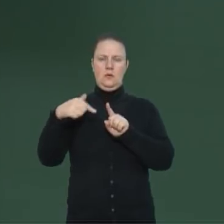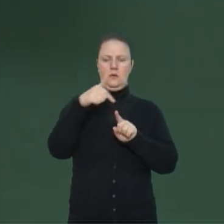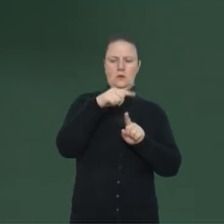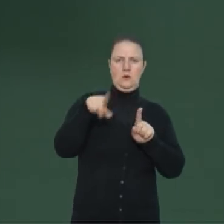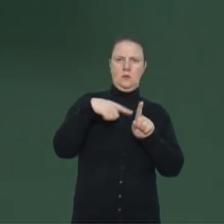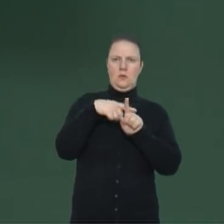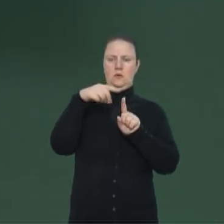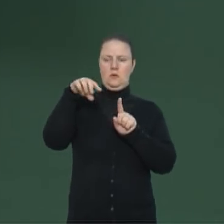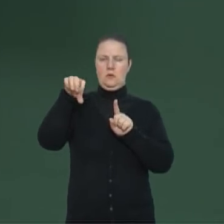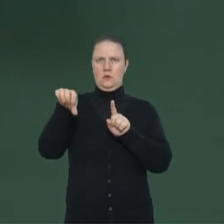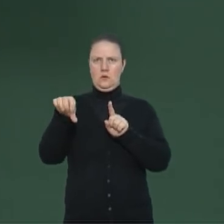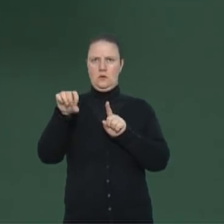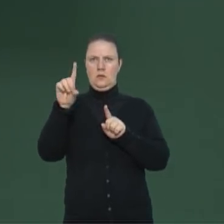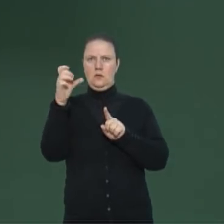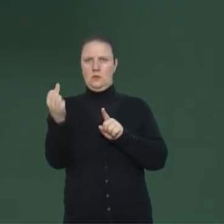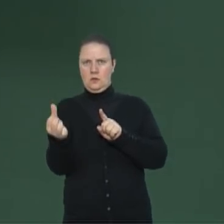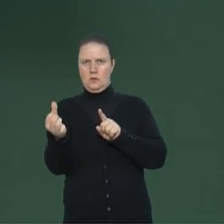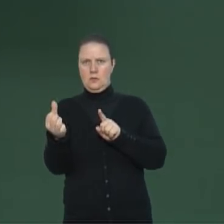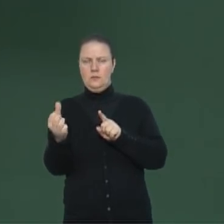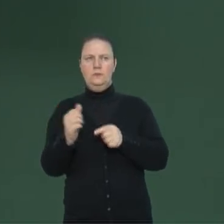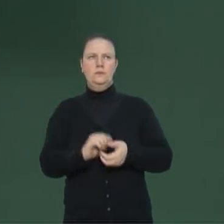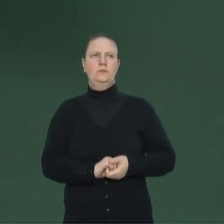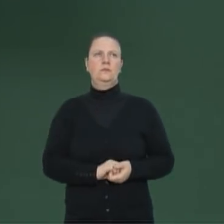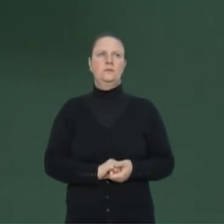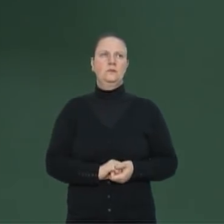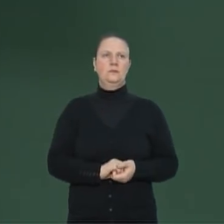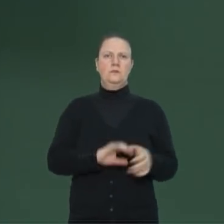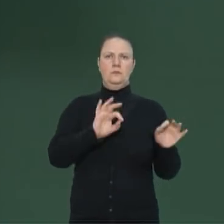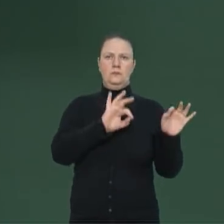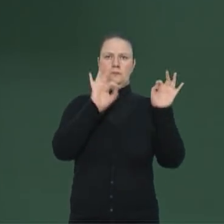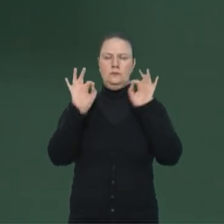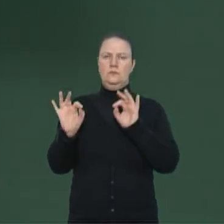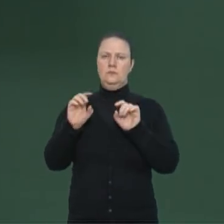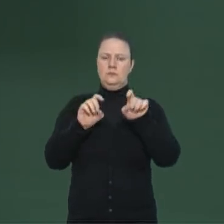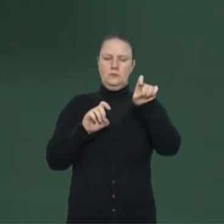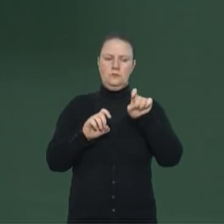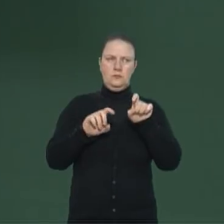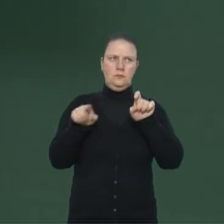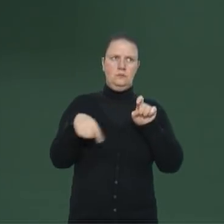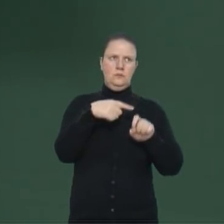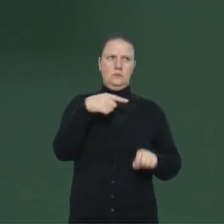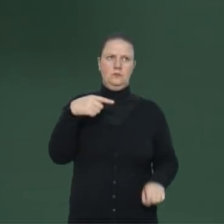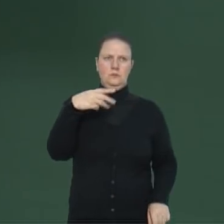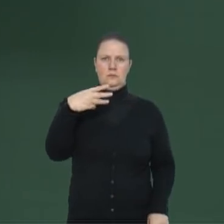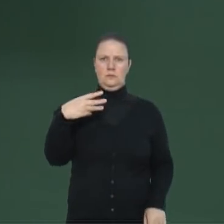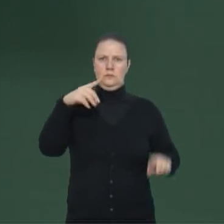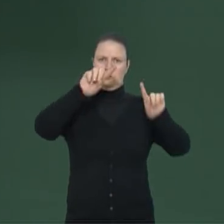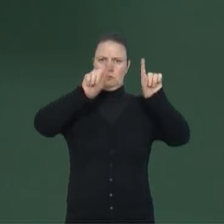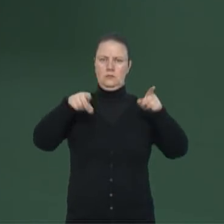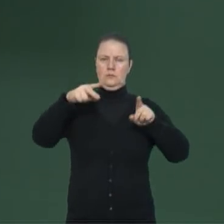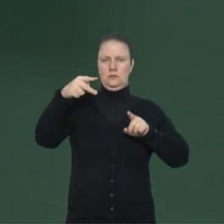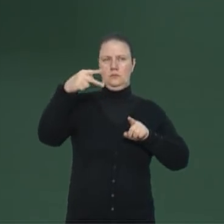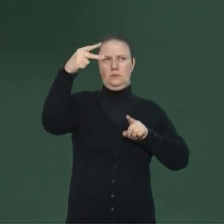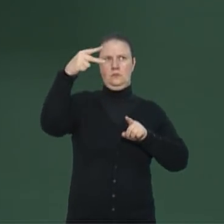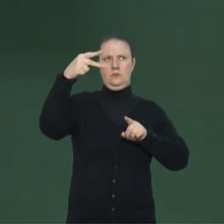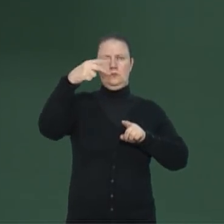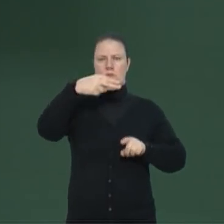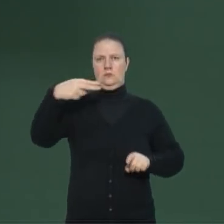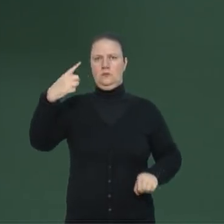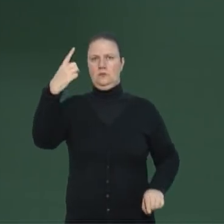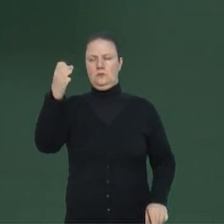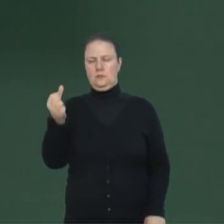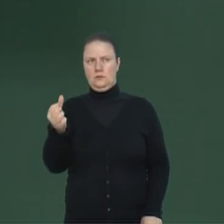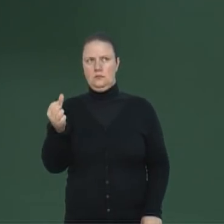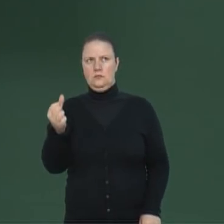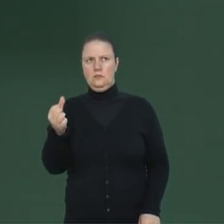16, mandando isso para o outro lado, né? Eu tenho aqui x menos 3 ao quadrado igual a 16. Extrai a raiz, vai ficar x